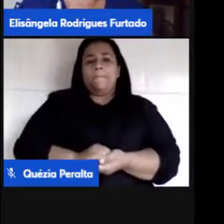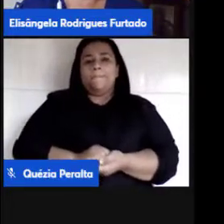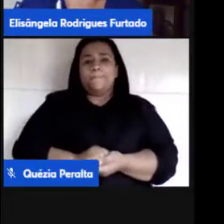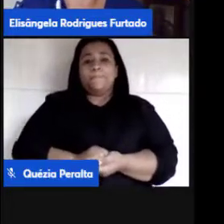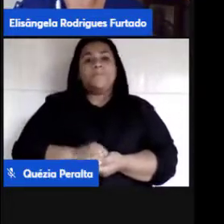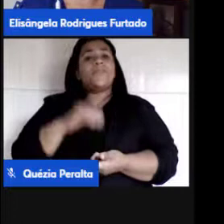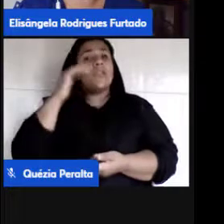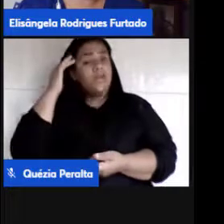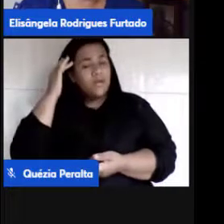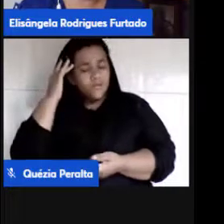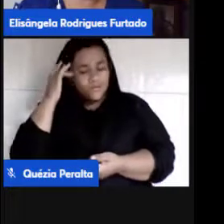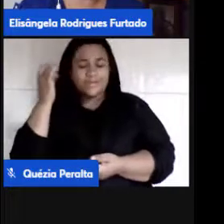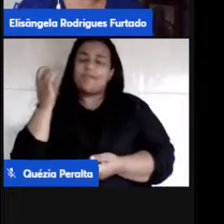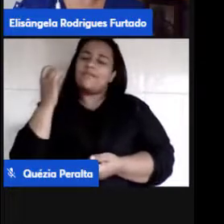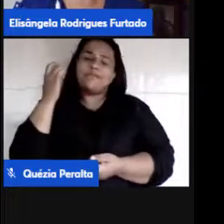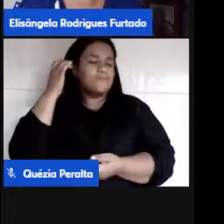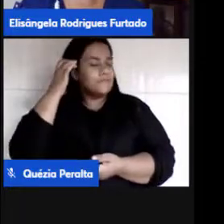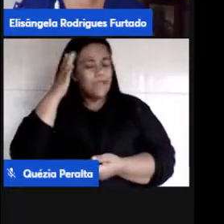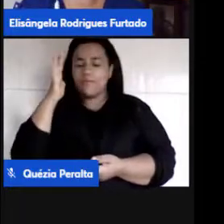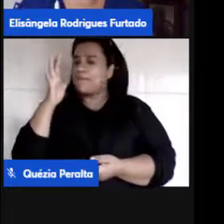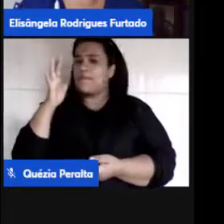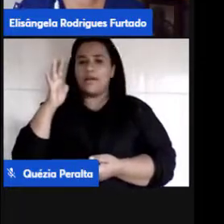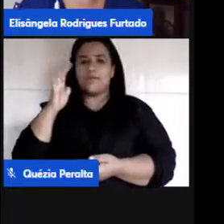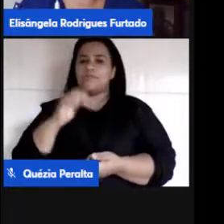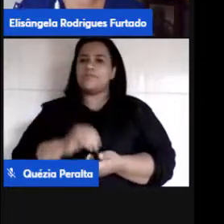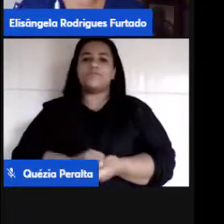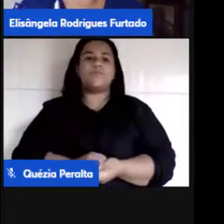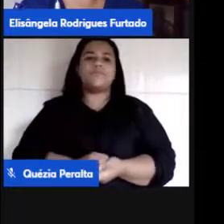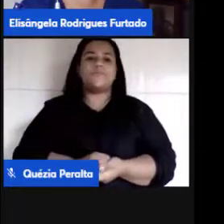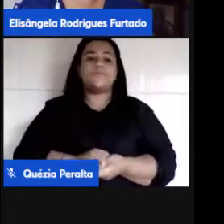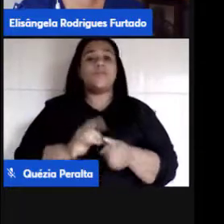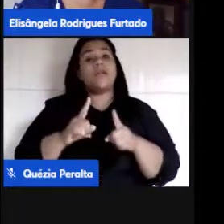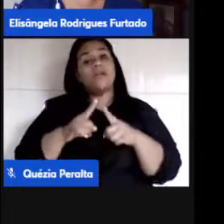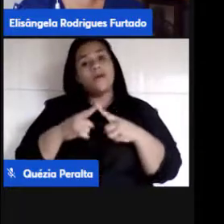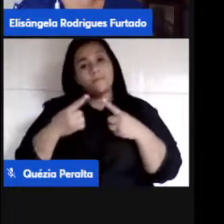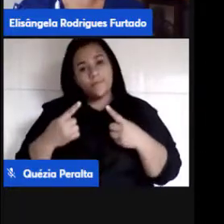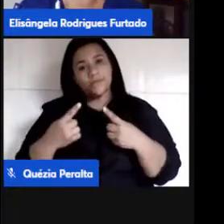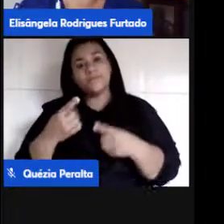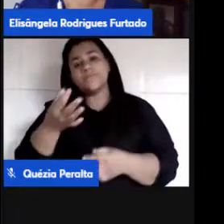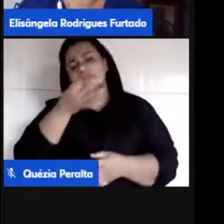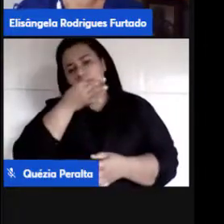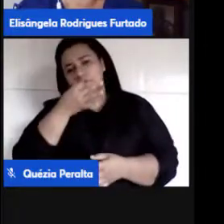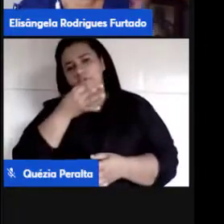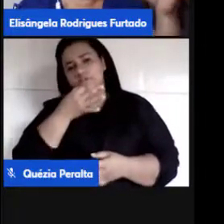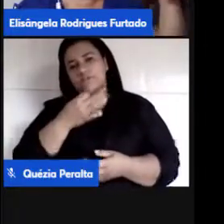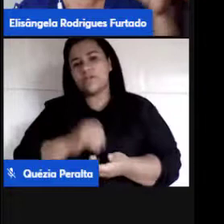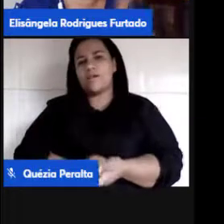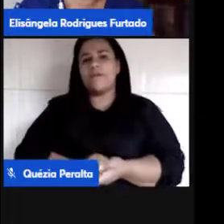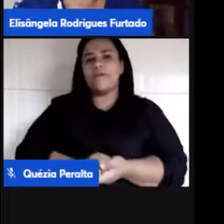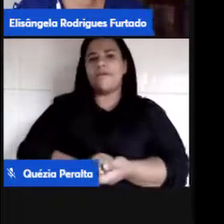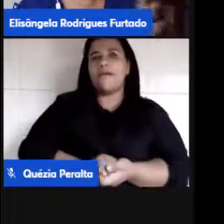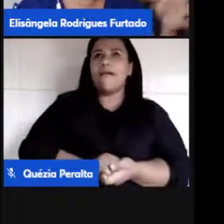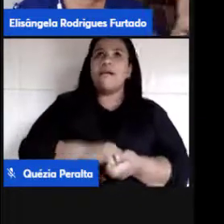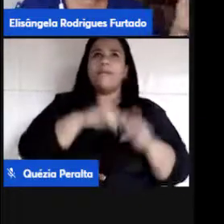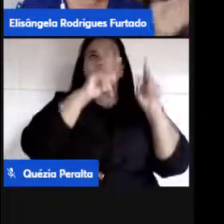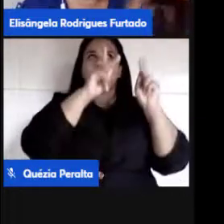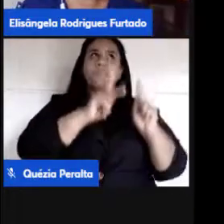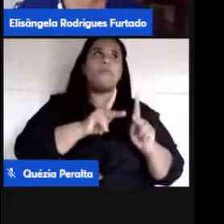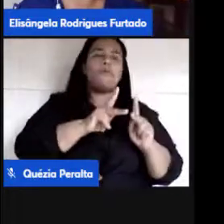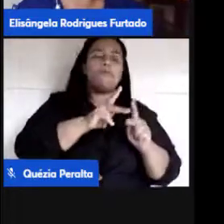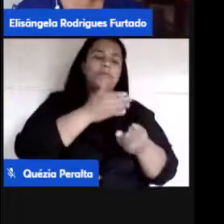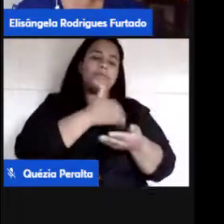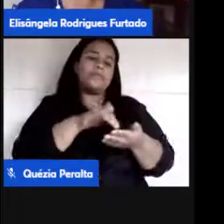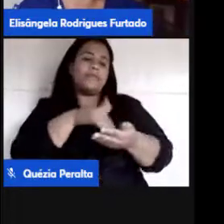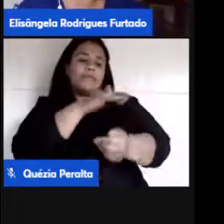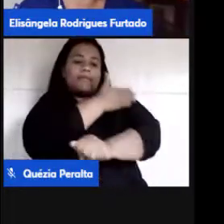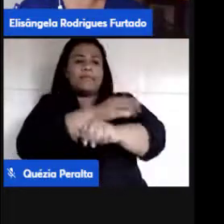sei que não é fácil, nós estamos aqui, eu sei que a gente às vezes ouve, esse pessoal da CEMED está sentado lá,